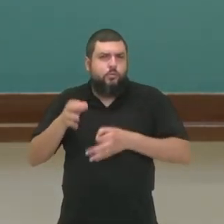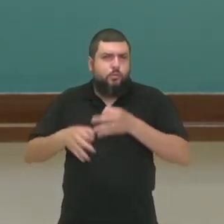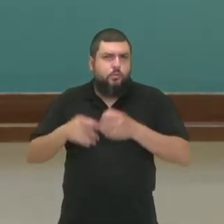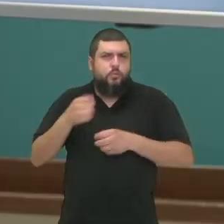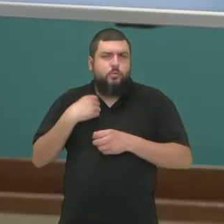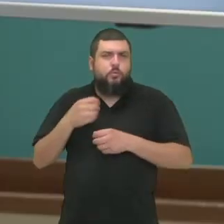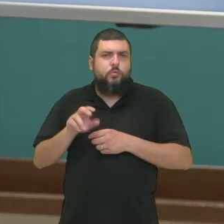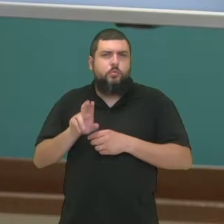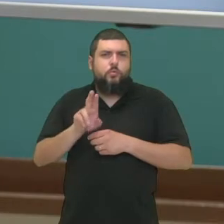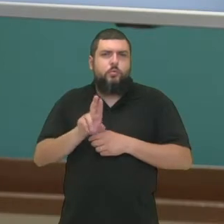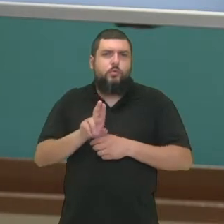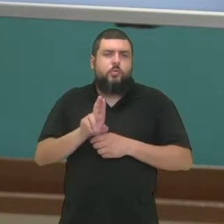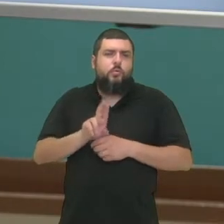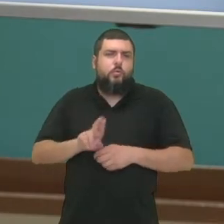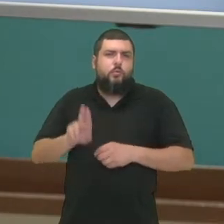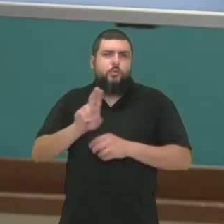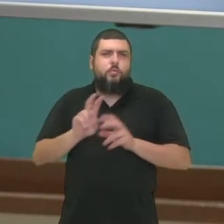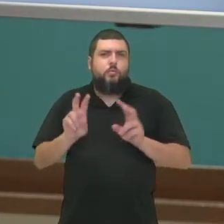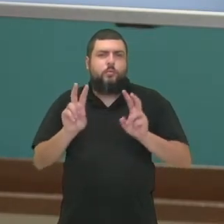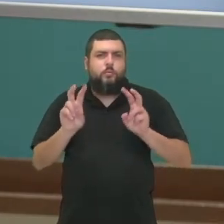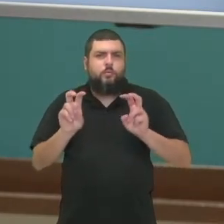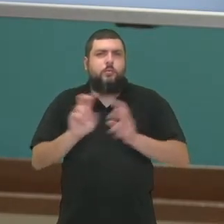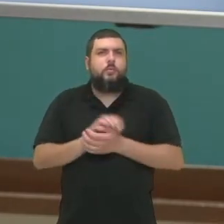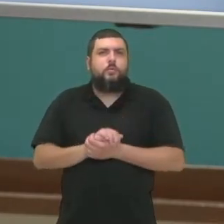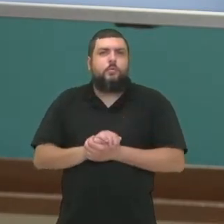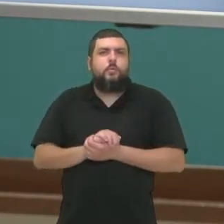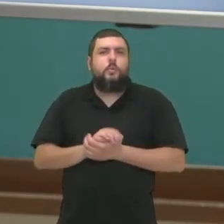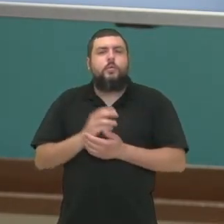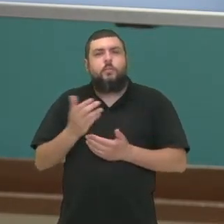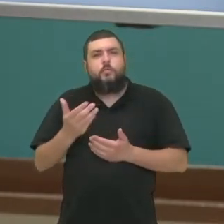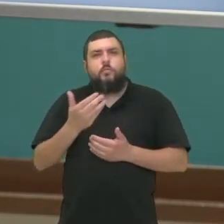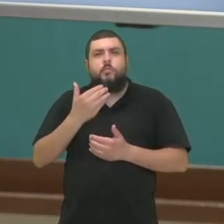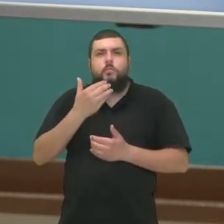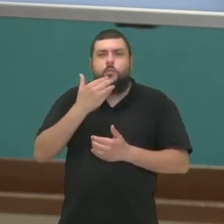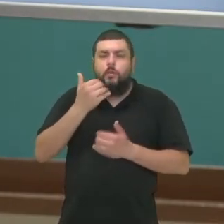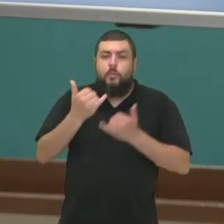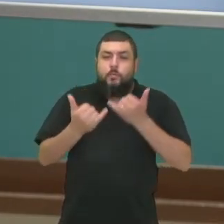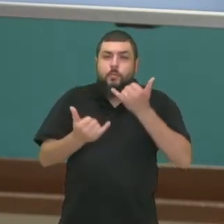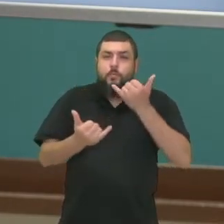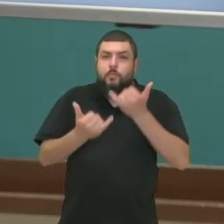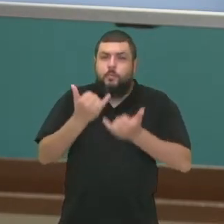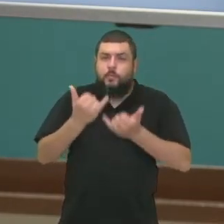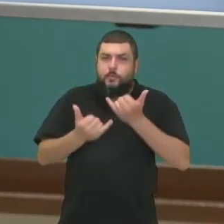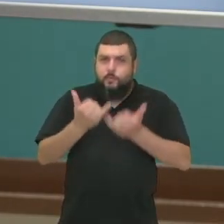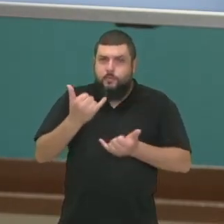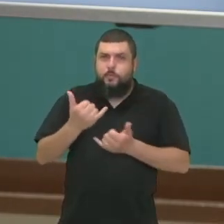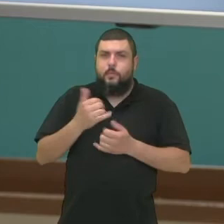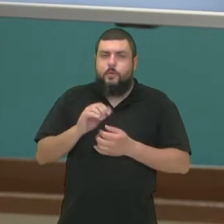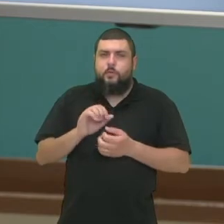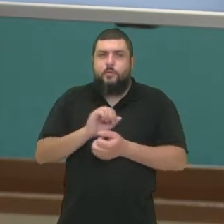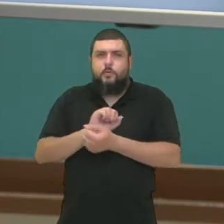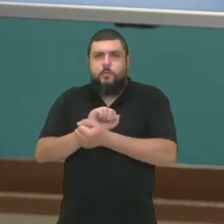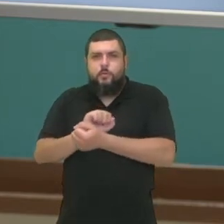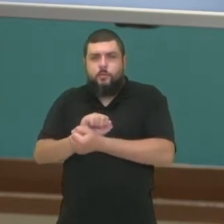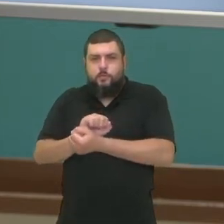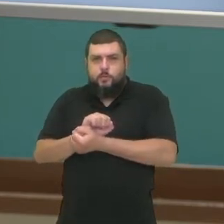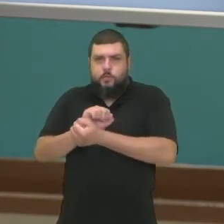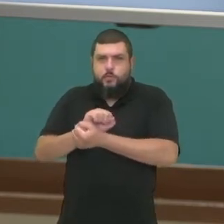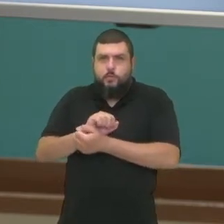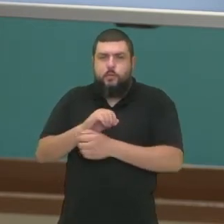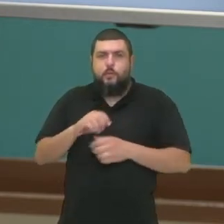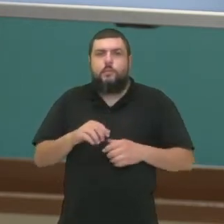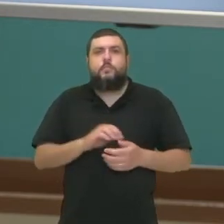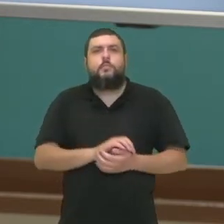é bem discutido, então por isso que é melhor falar parecido, trabalho parecido, análogo, né,